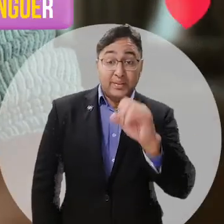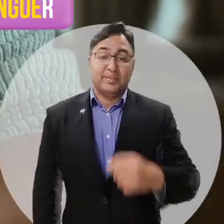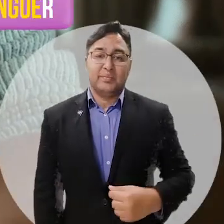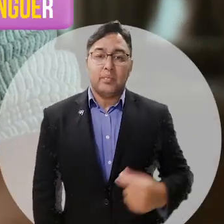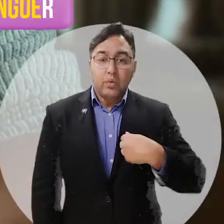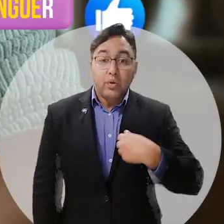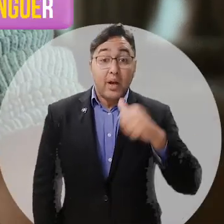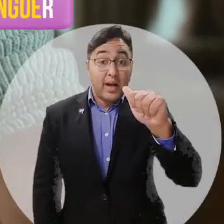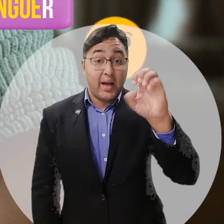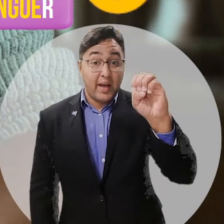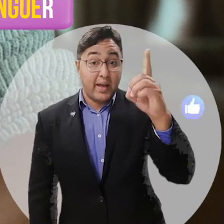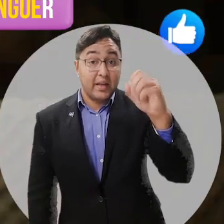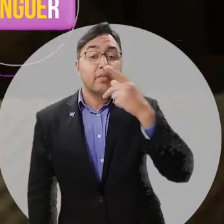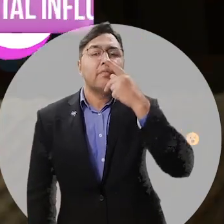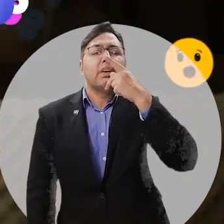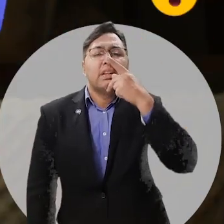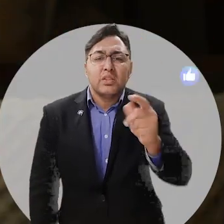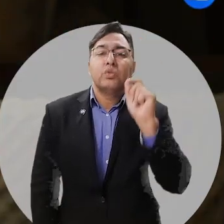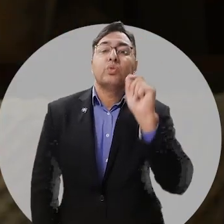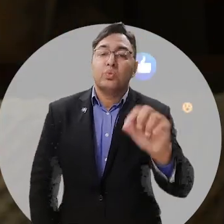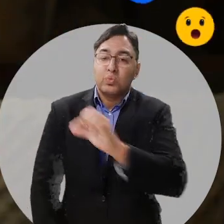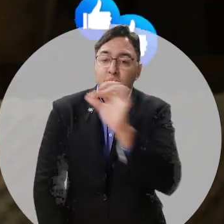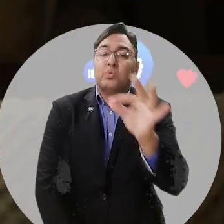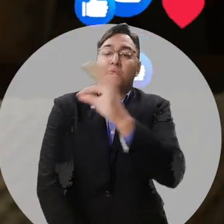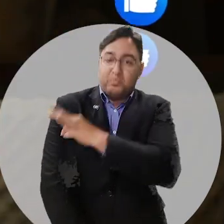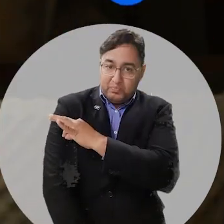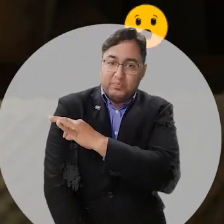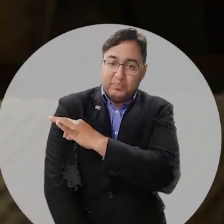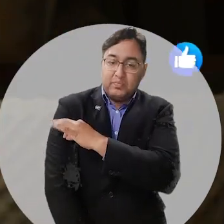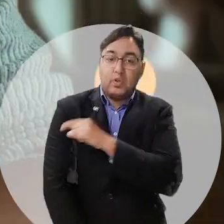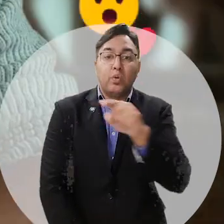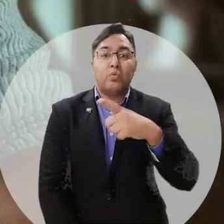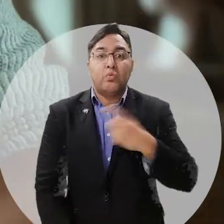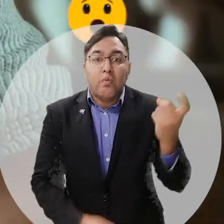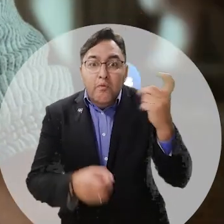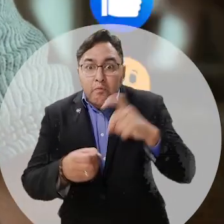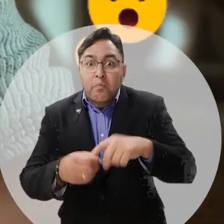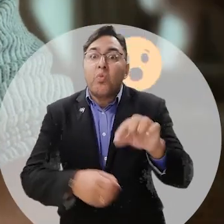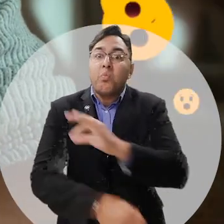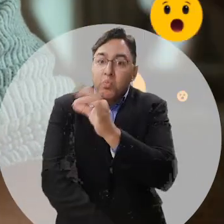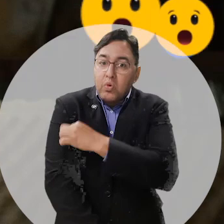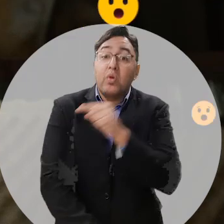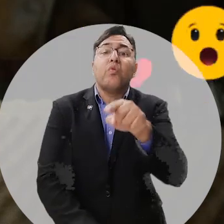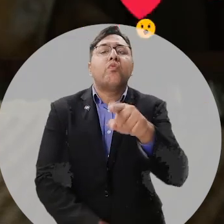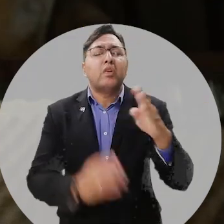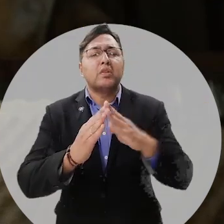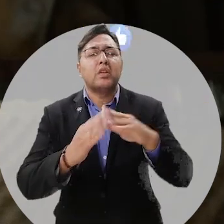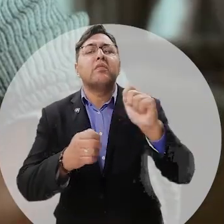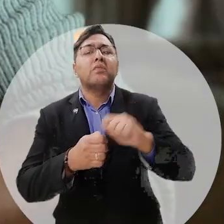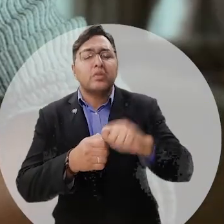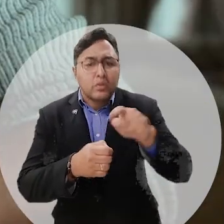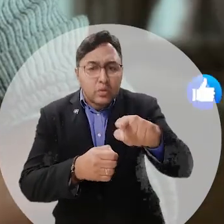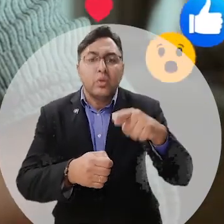Oi, pessoal. Aqui é a Dona Ed para falar de novo sobre a dengue com vocês. Os casos estão aumentando. Você aí de